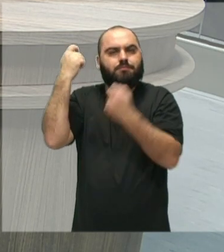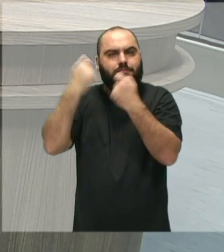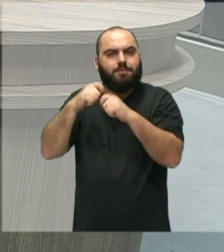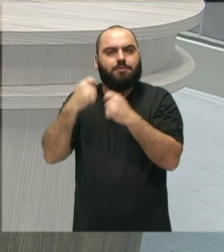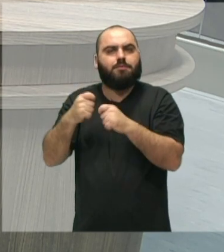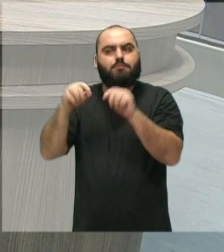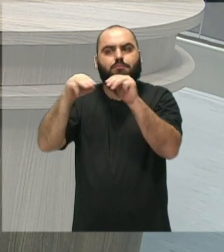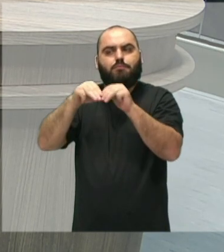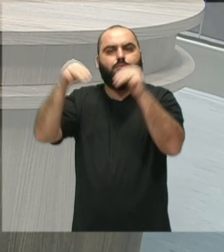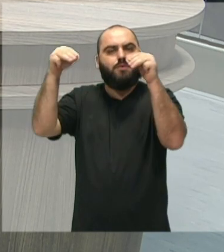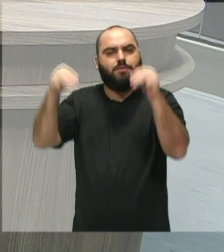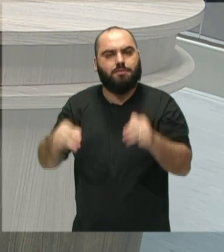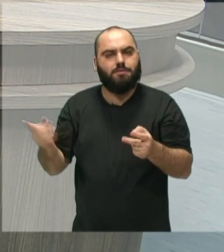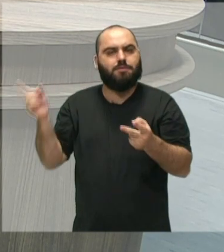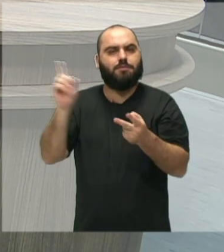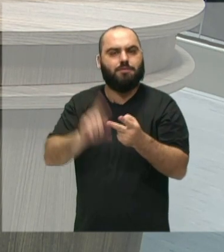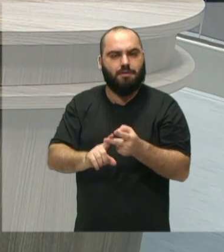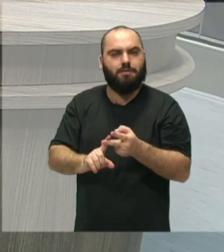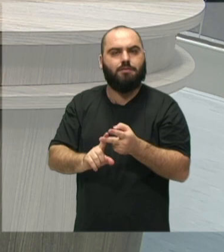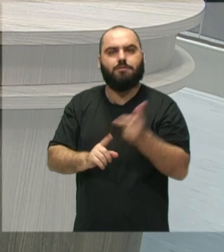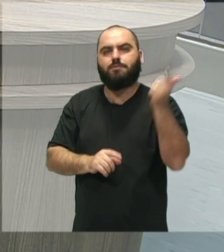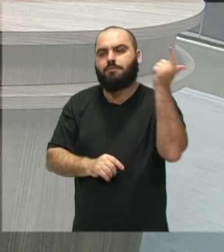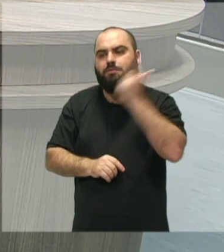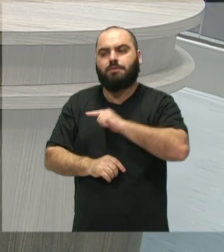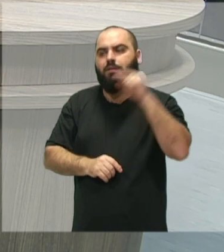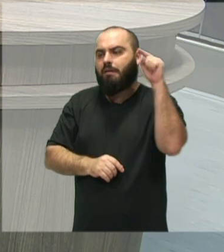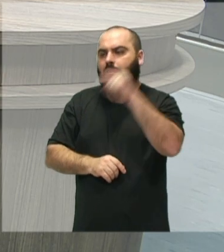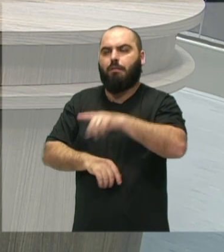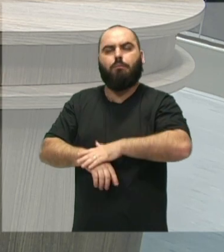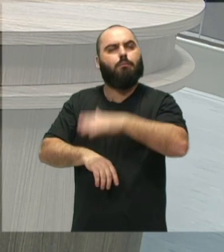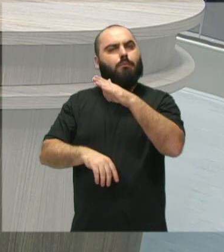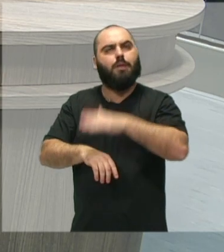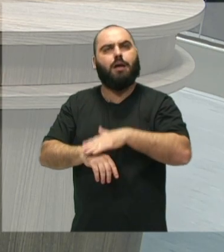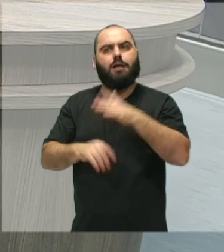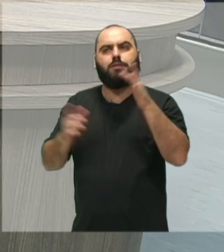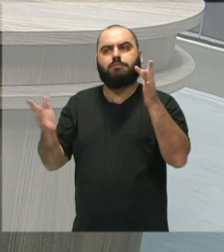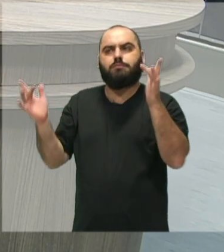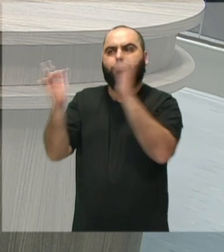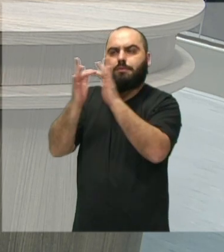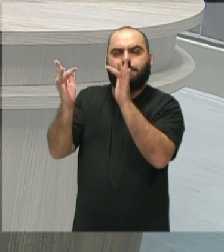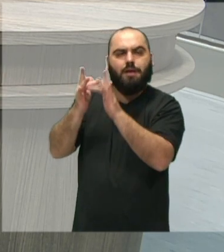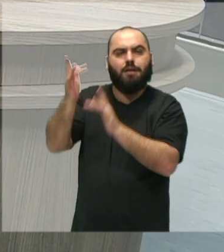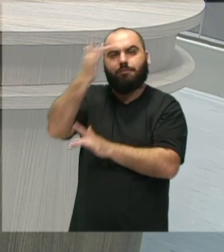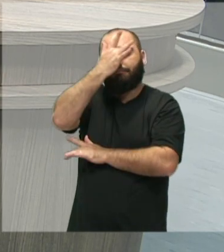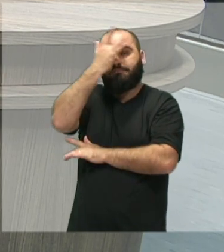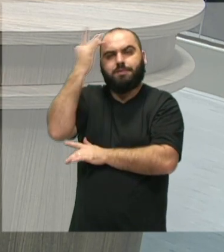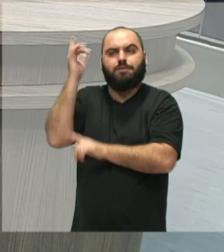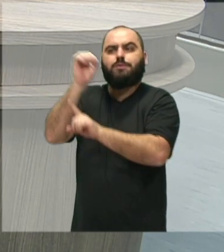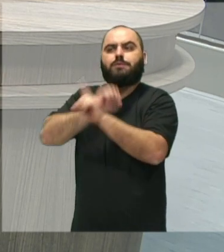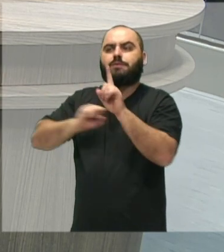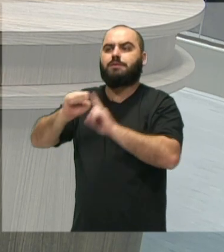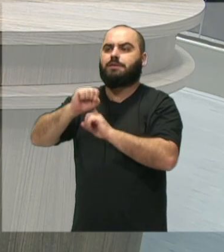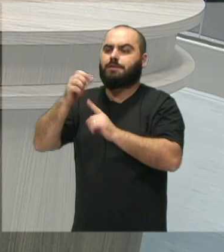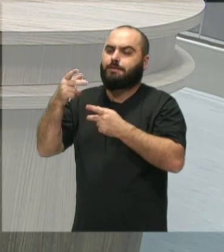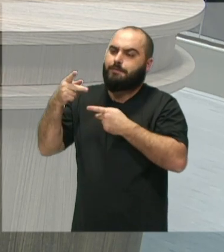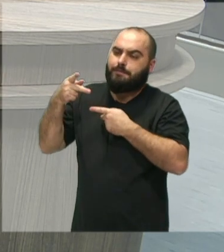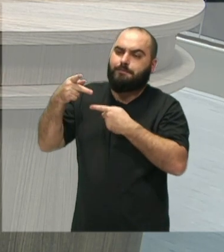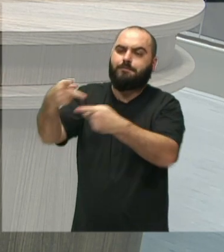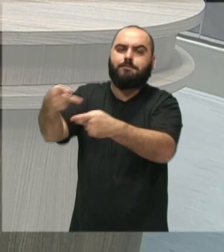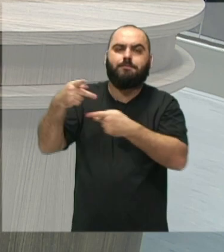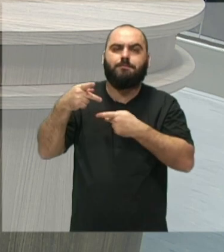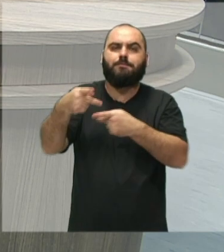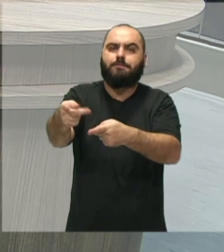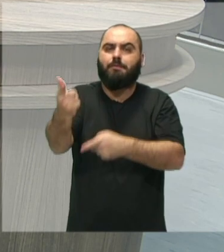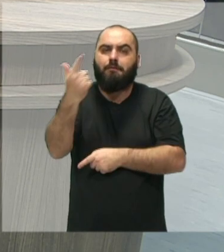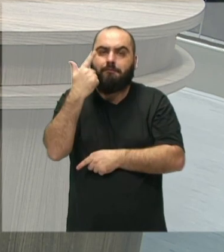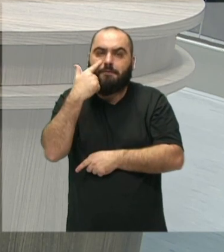os museus e fazer com que eles sejam cada vez mais interativos, que a sociedade realmente